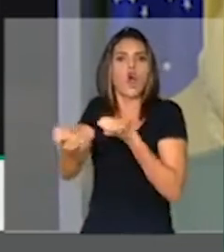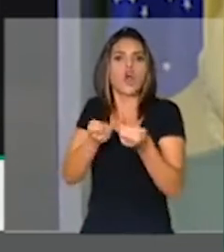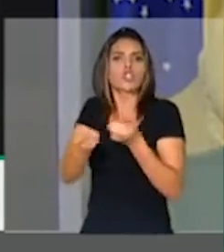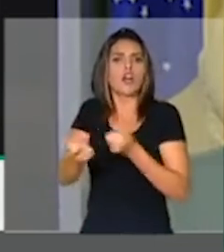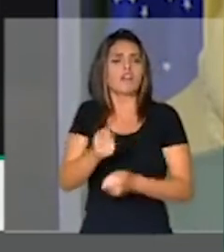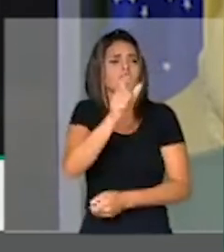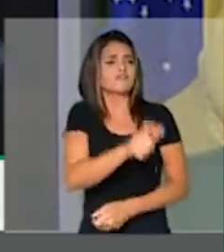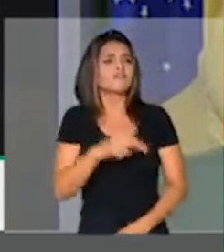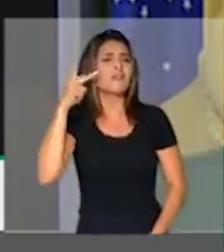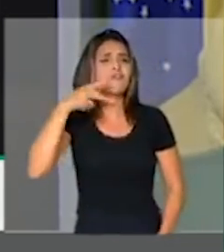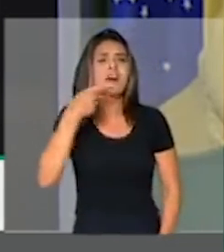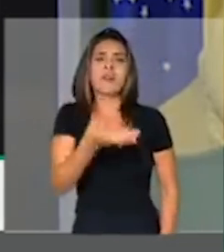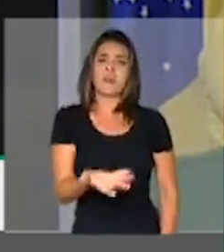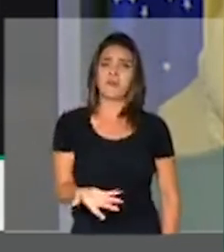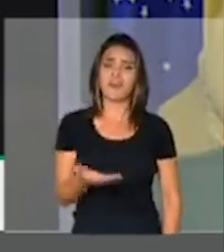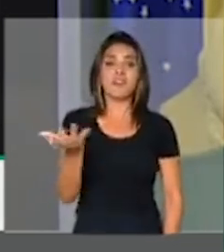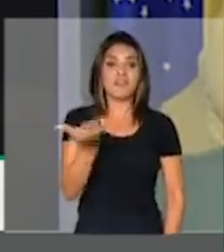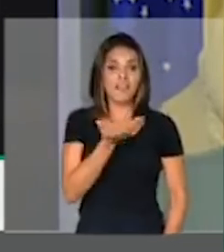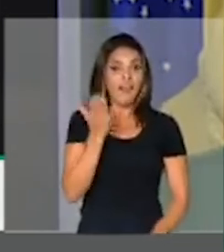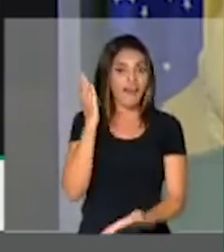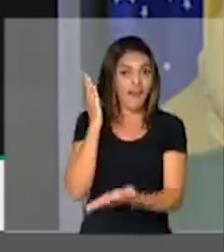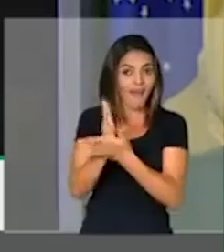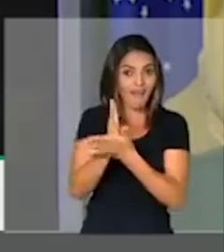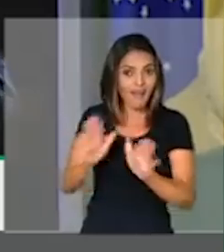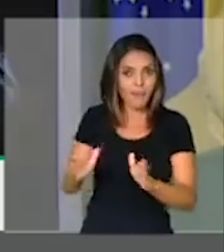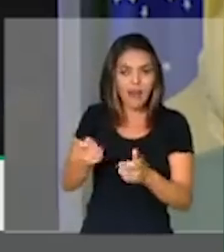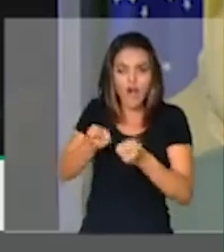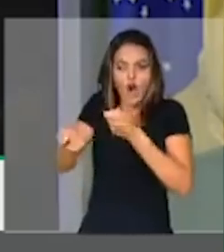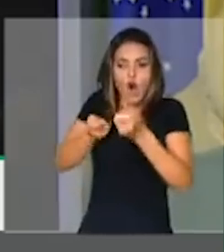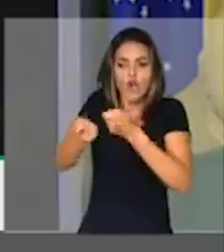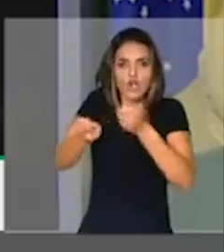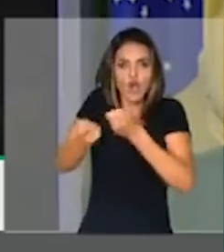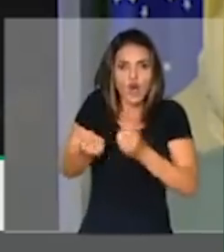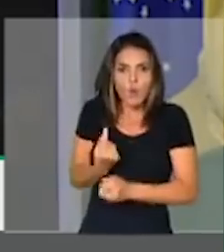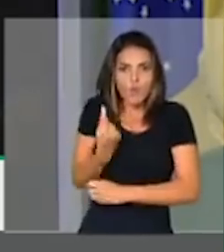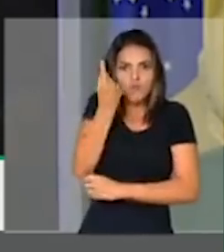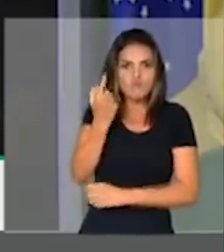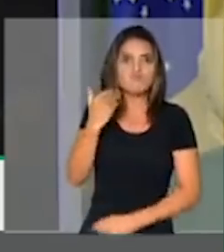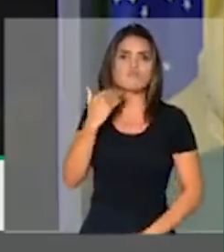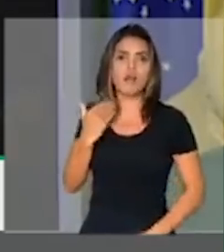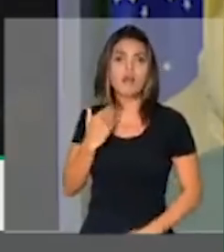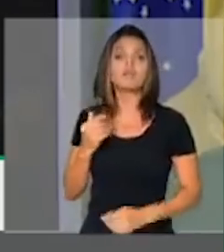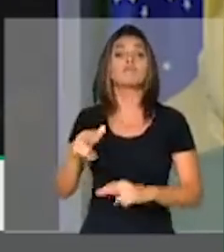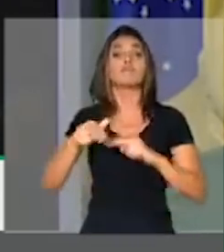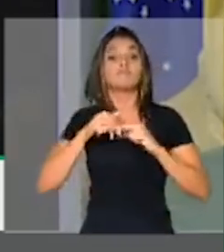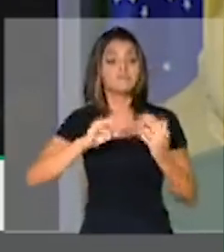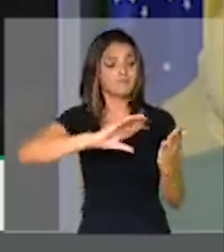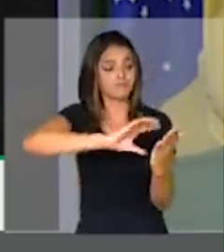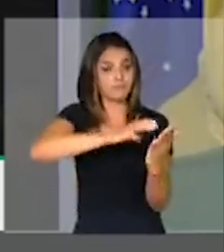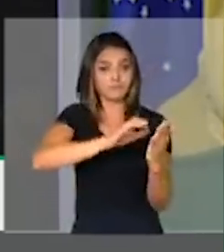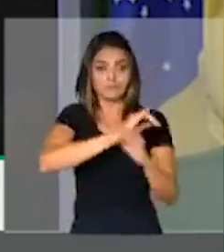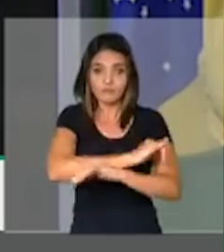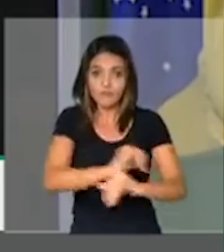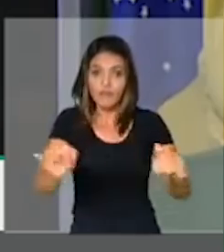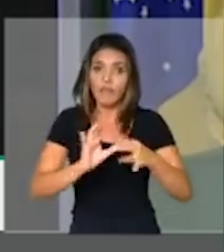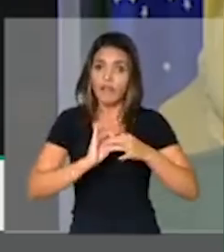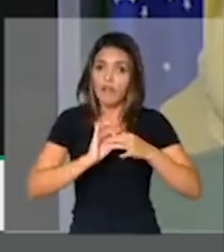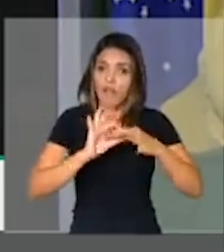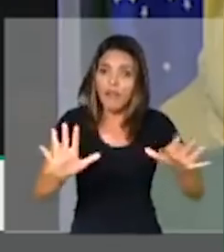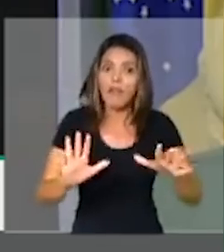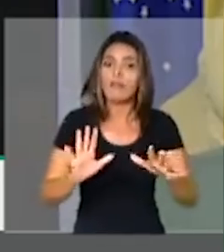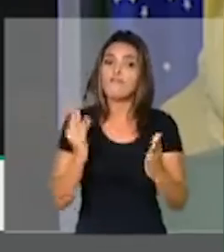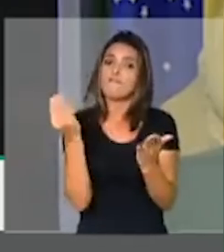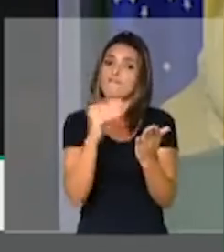de discursar. Se querem combater o oligopólio, por que não democratizar a informação para que as fintechs, para